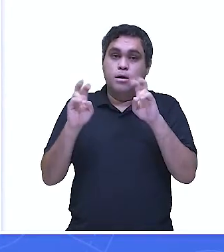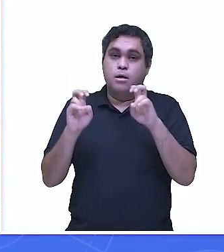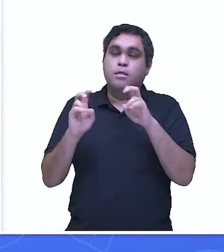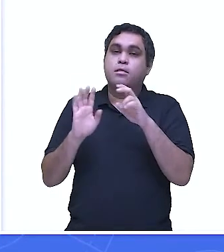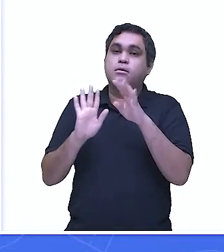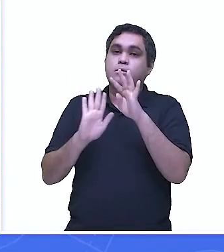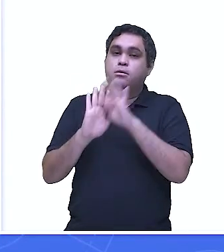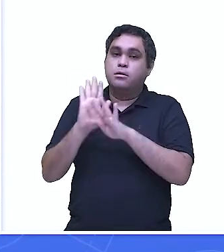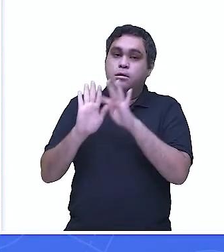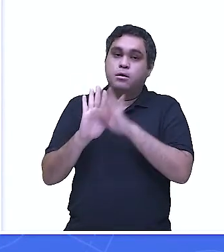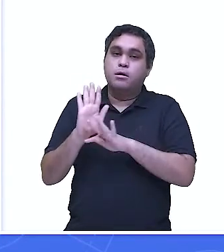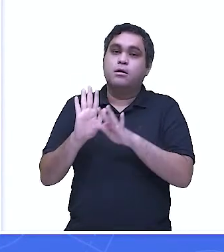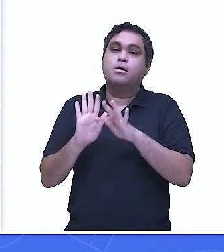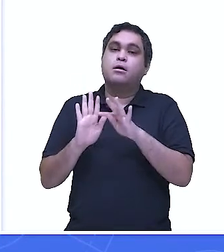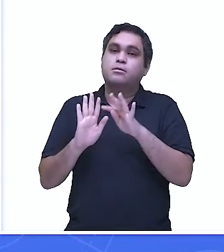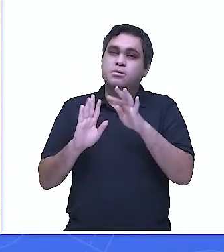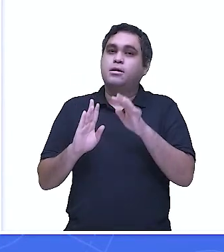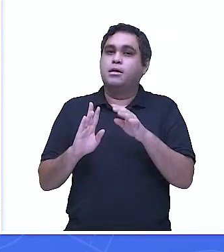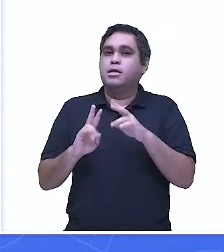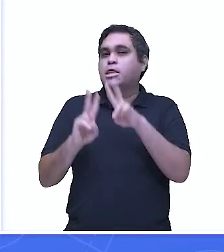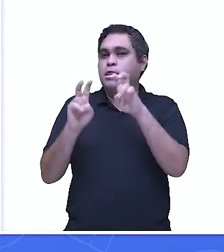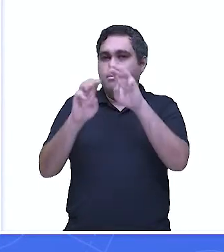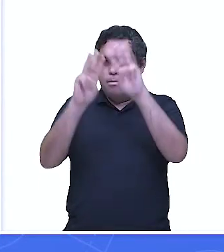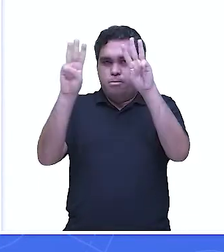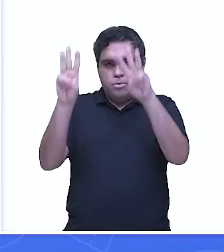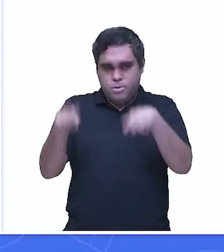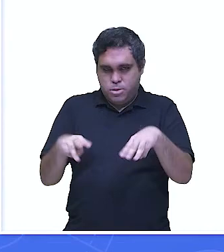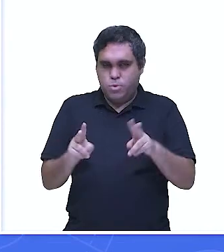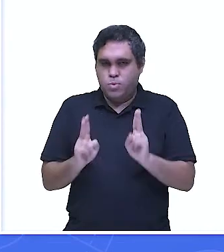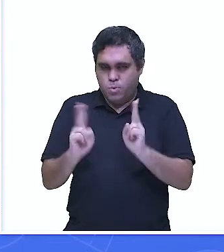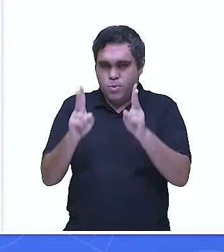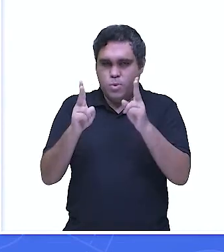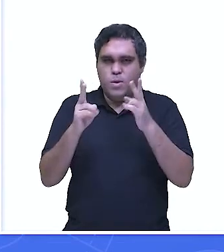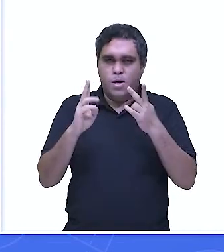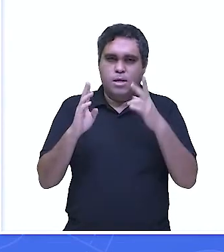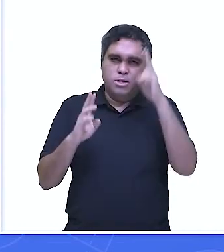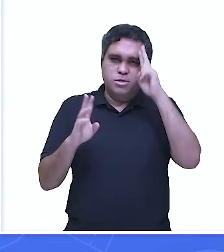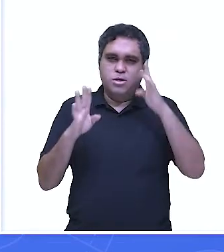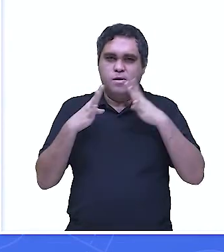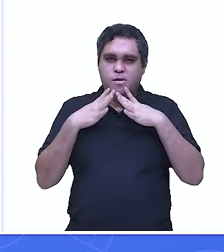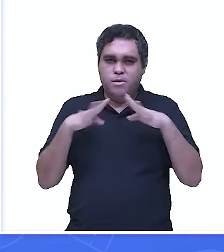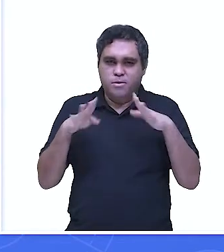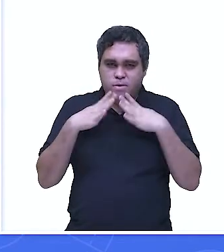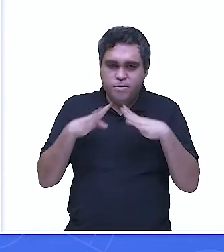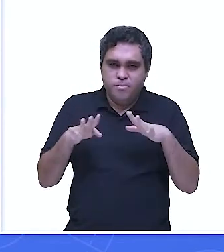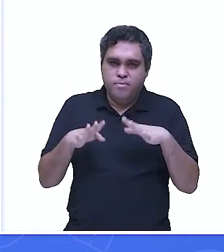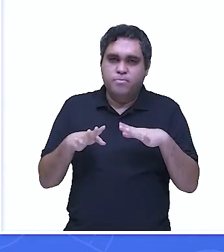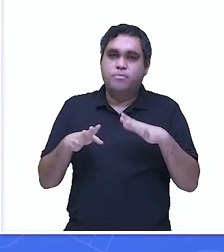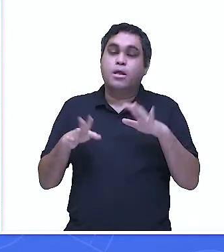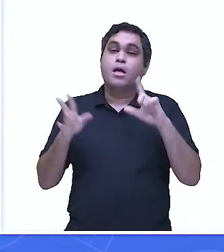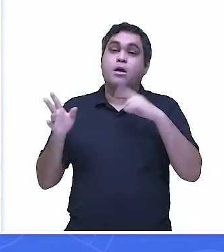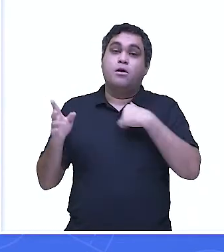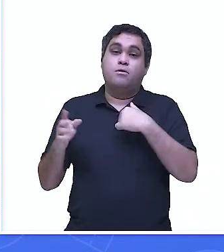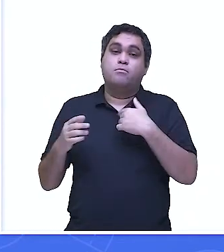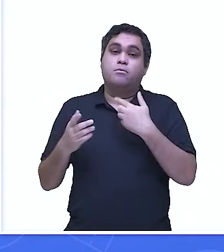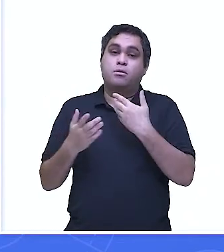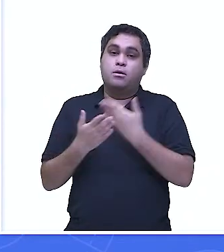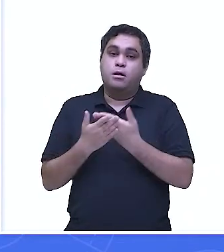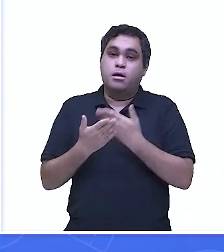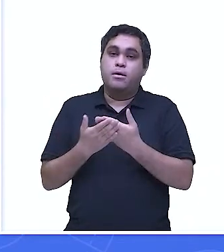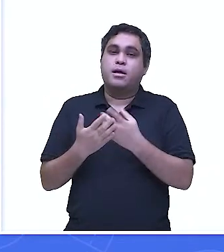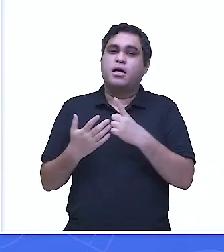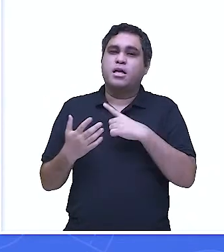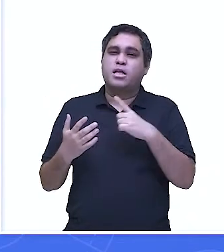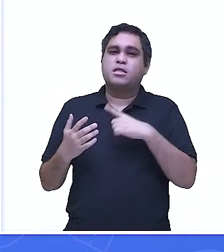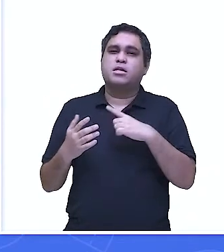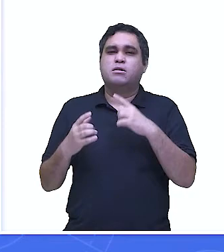texto, né? Ainda sobre o Museu de História Natural. Eu vou trazer uma ala aqui, uma parte dele, né? Porque ele tem 5